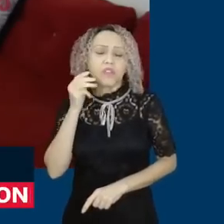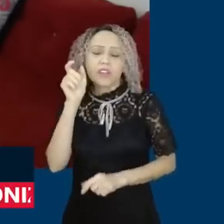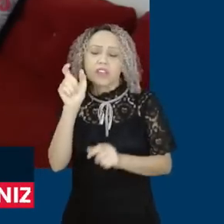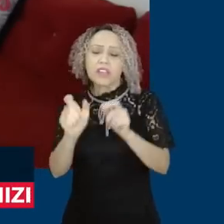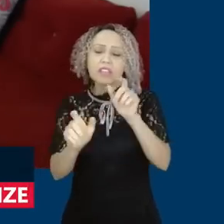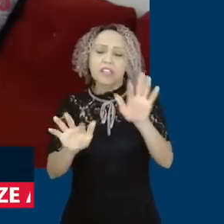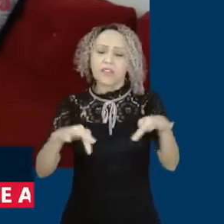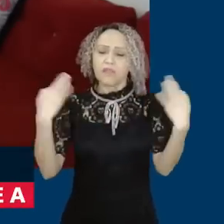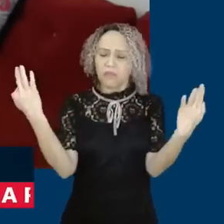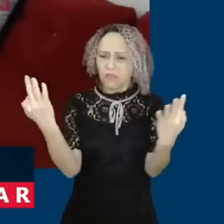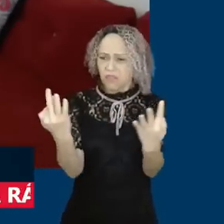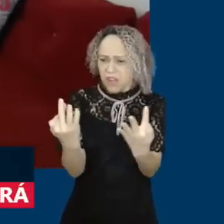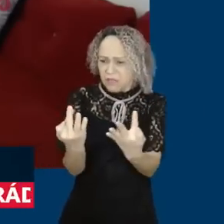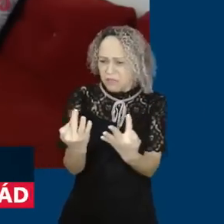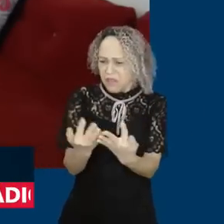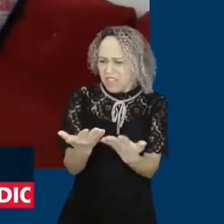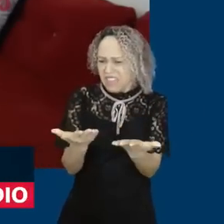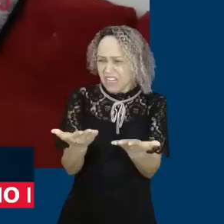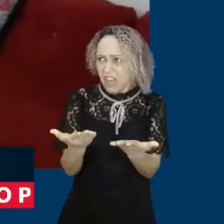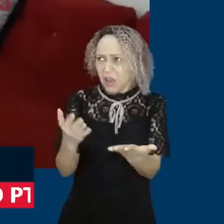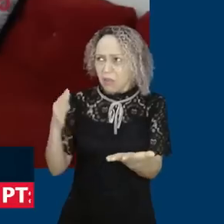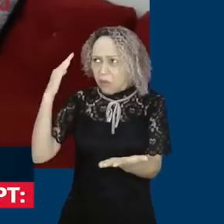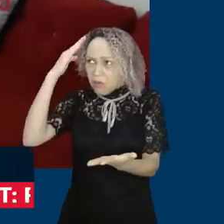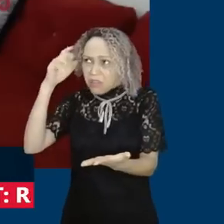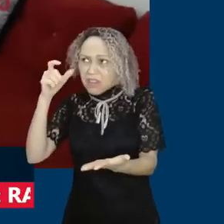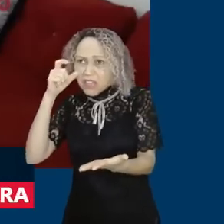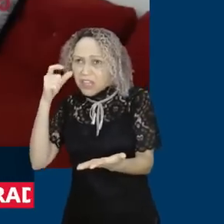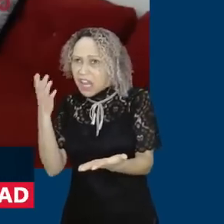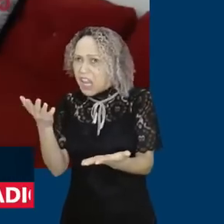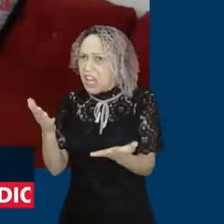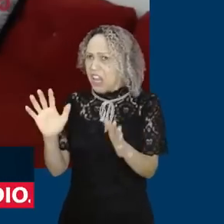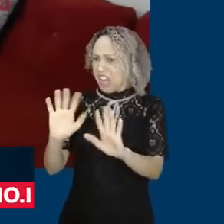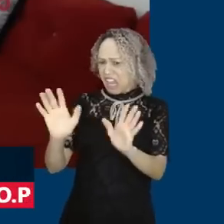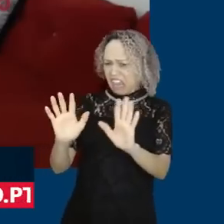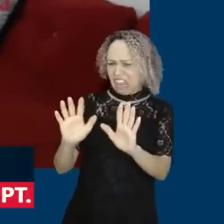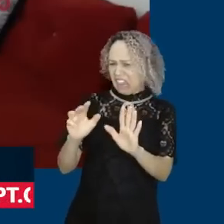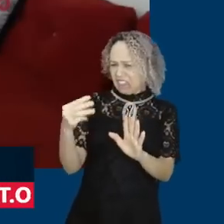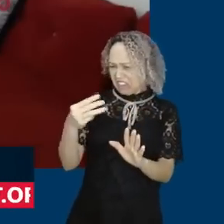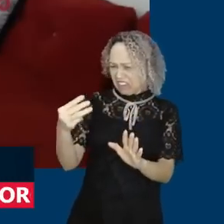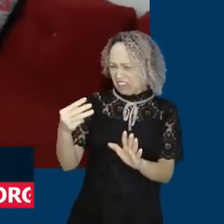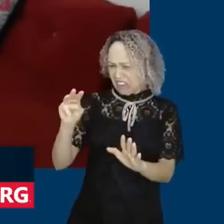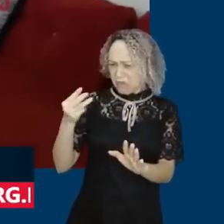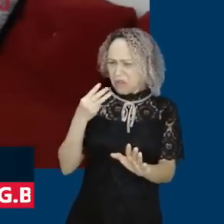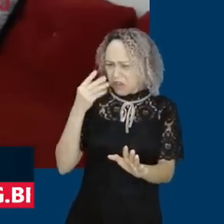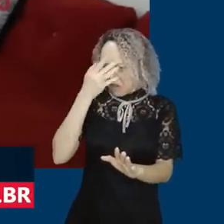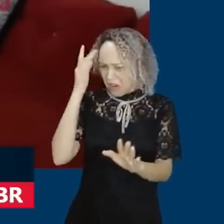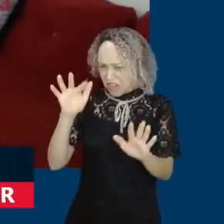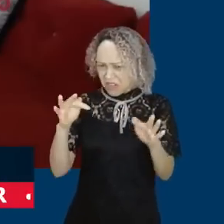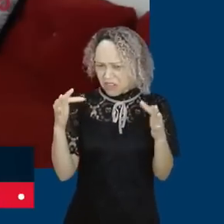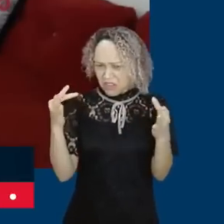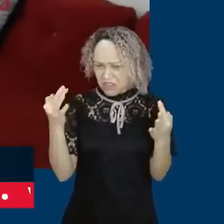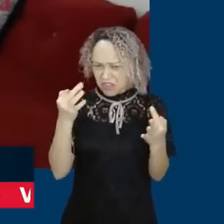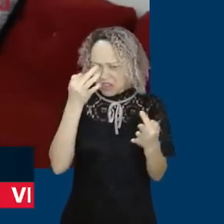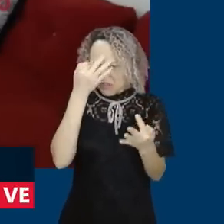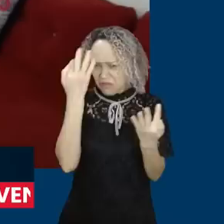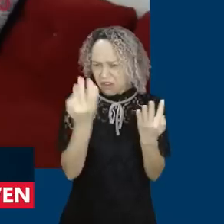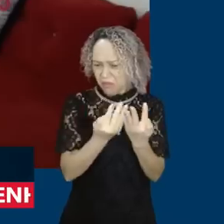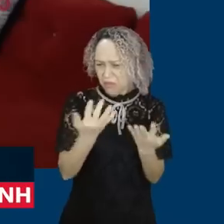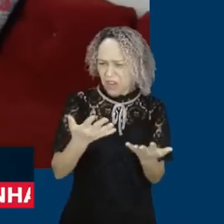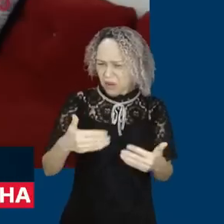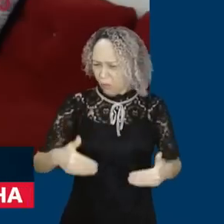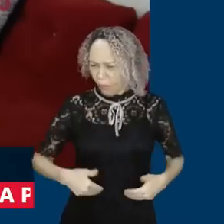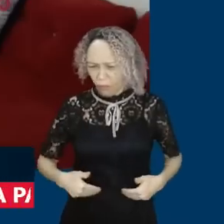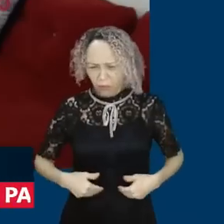dizendo que esse número não existia, tanto ele quanto o Paulo Guedes, né, duvidando da realidade que a gente vê nas ruas do país, e